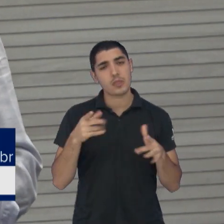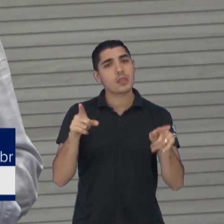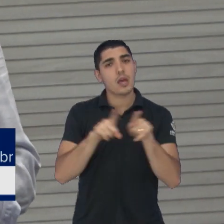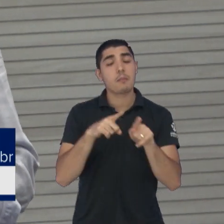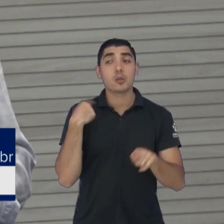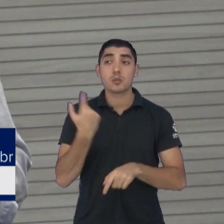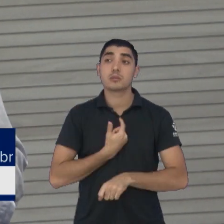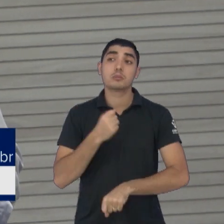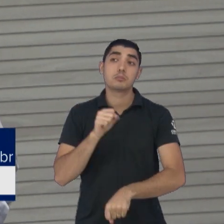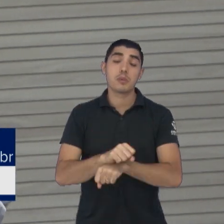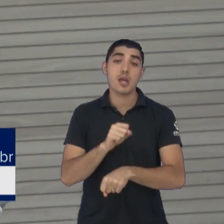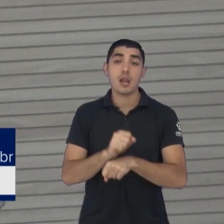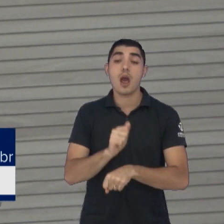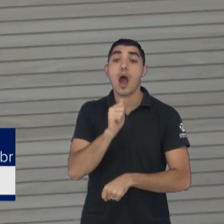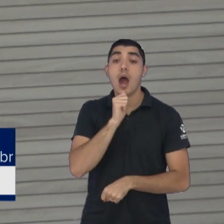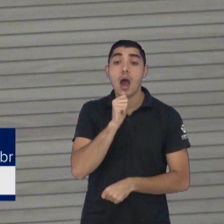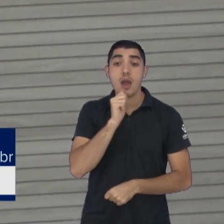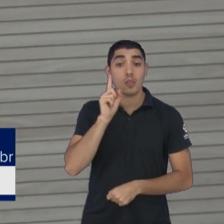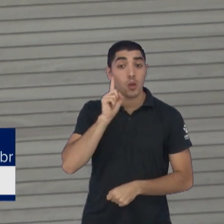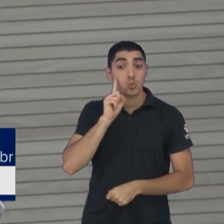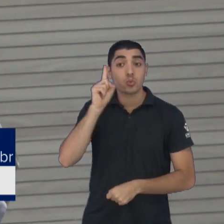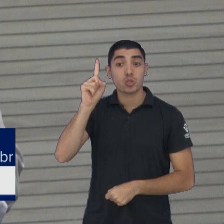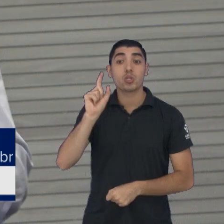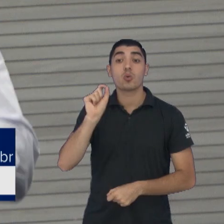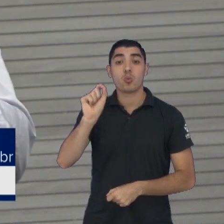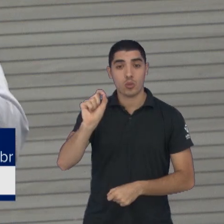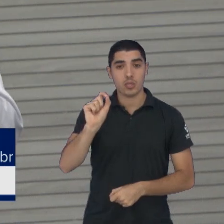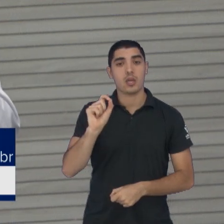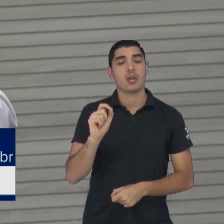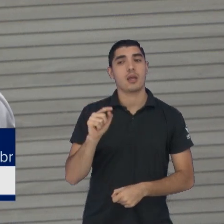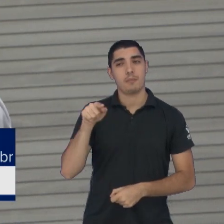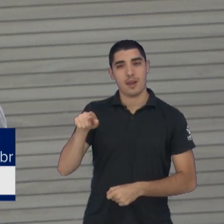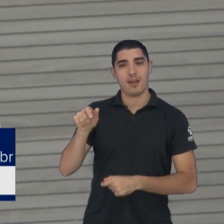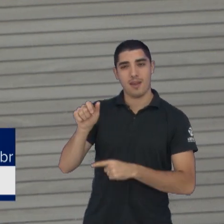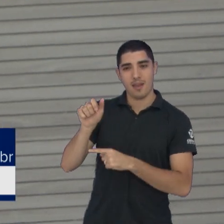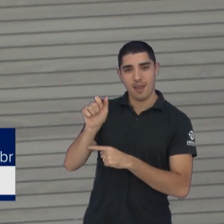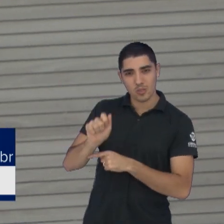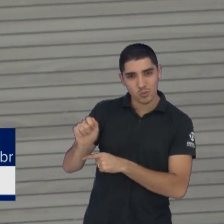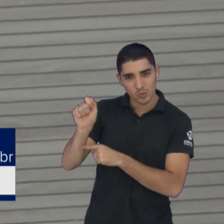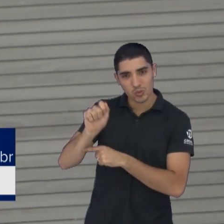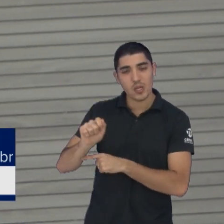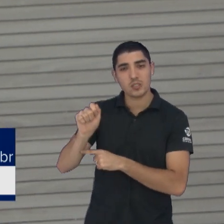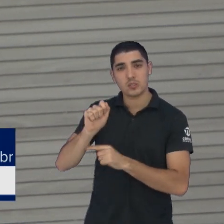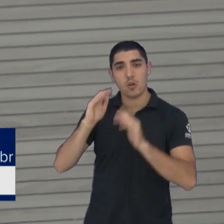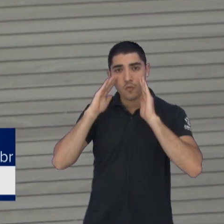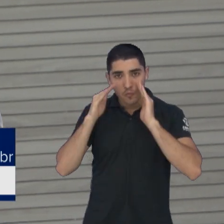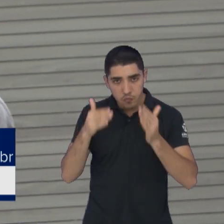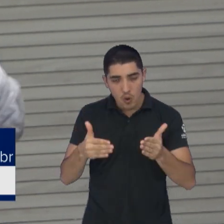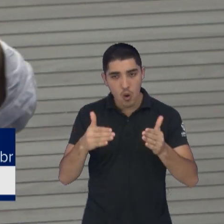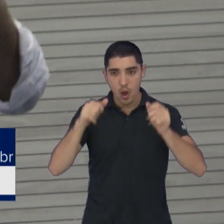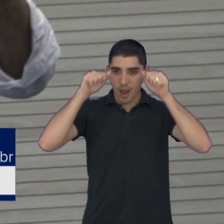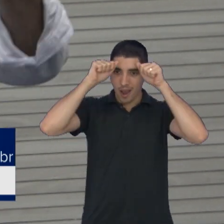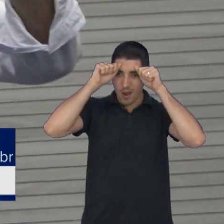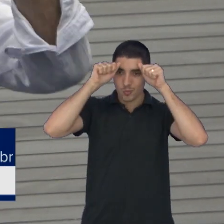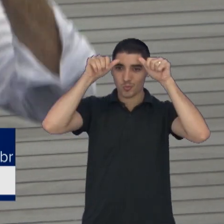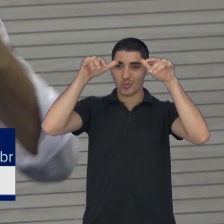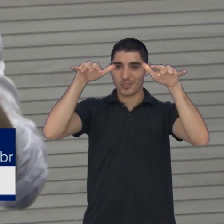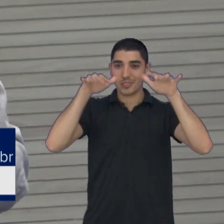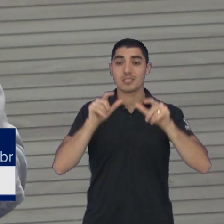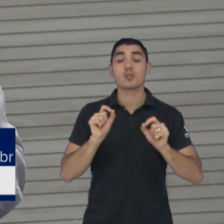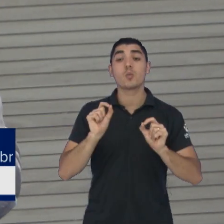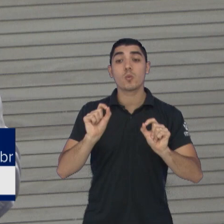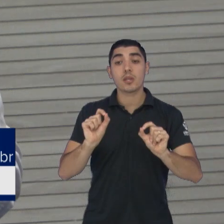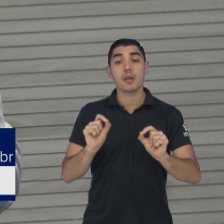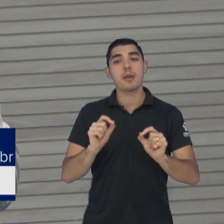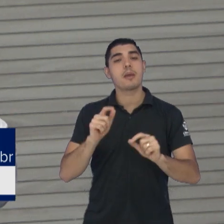data, passando abril, alguns eventos, né, dessas associações que defendem o autismo, né, para que a gente traga